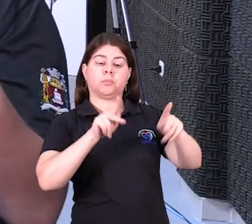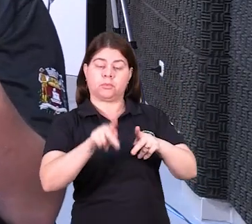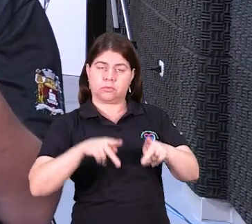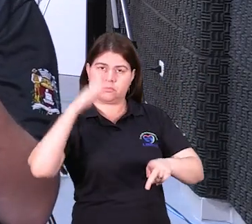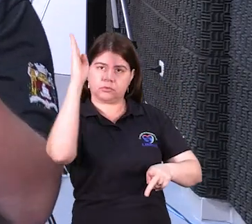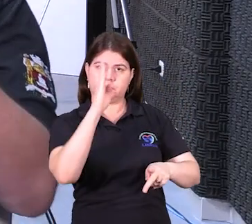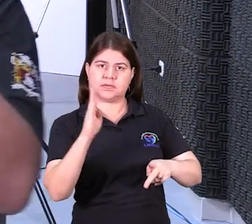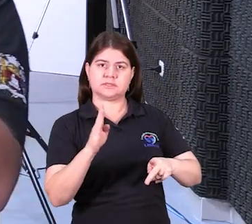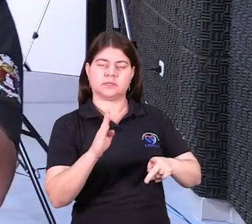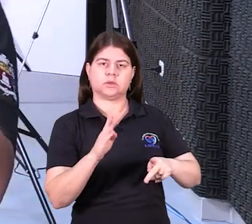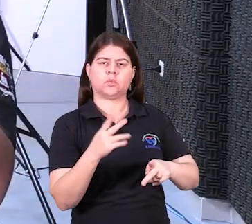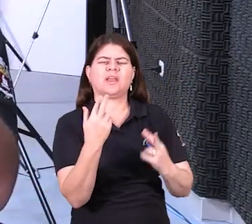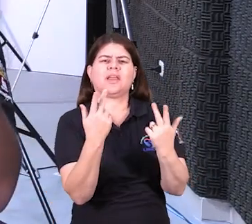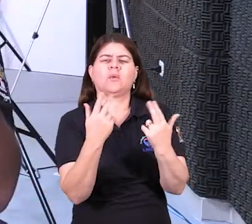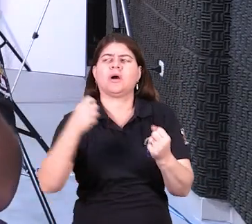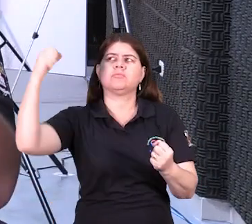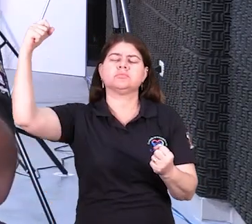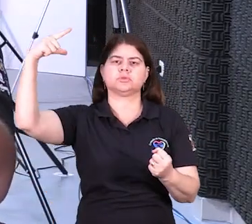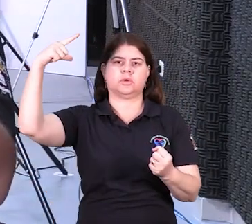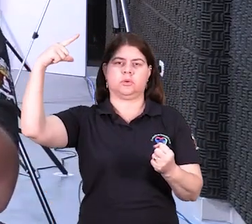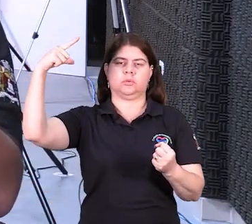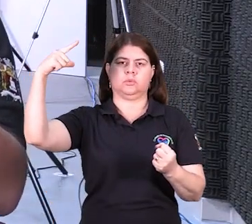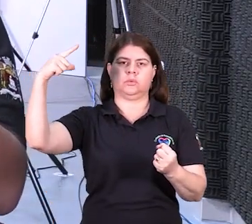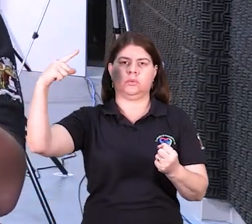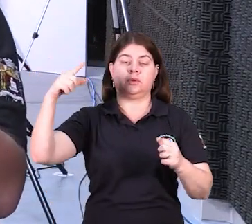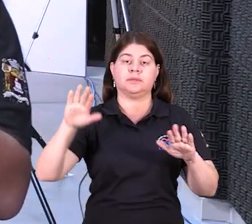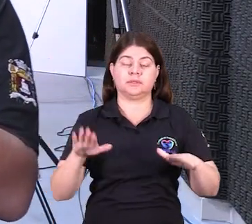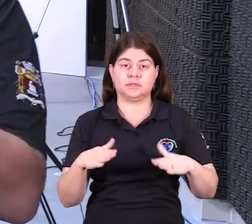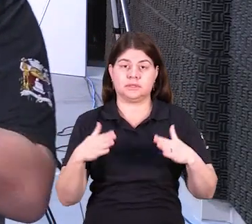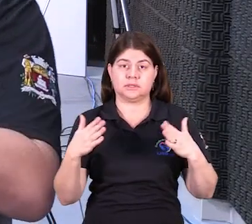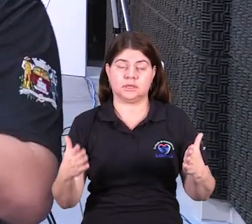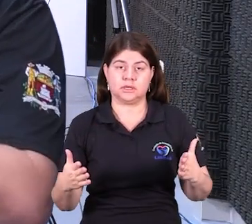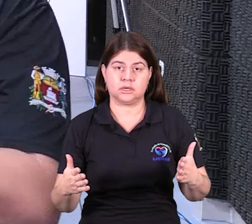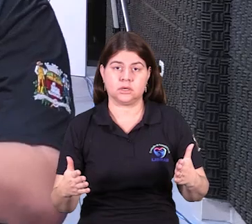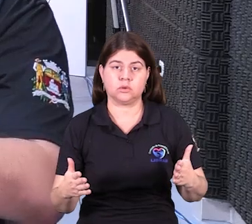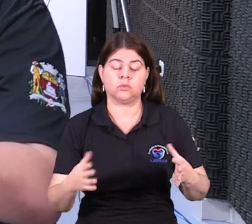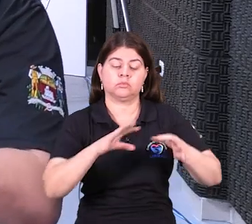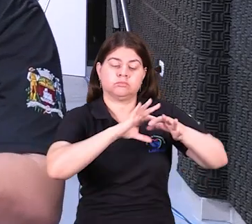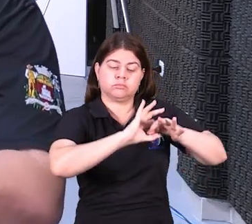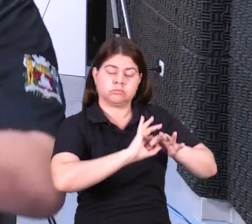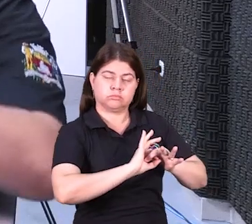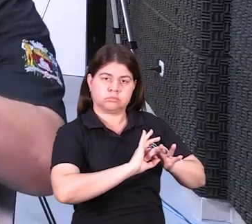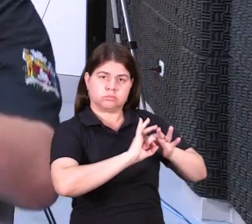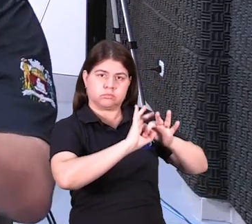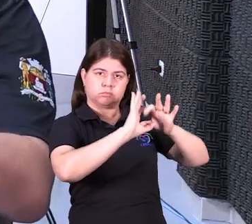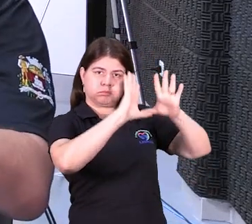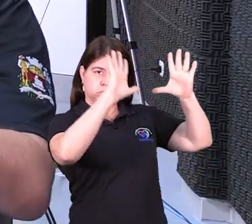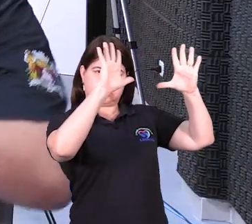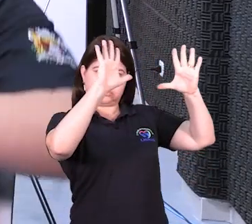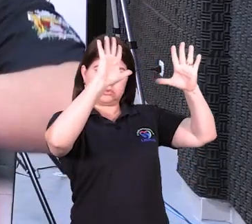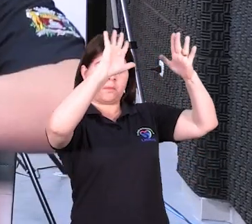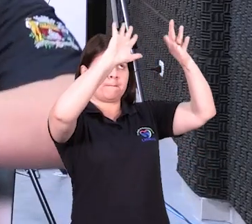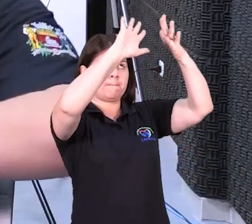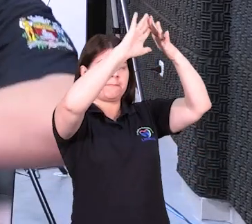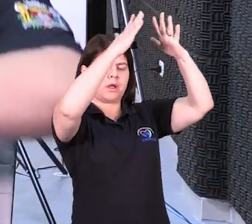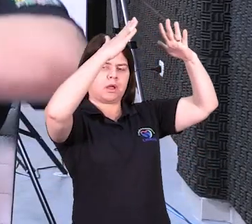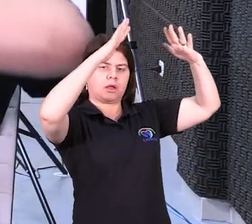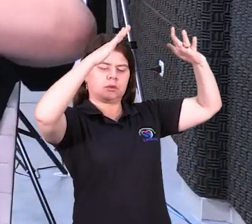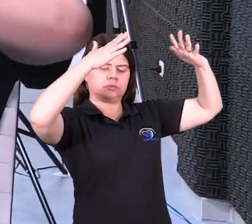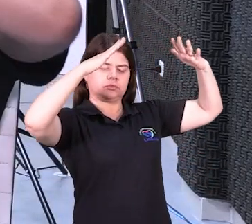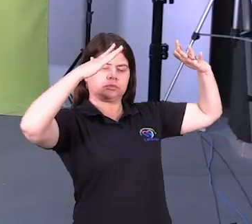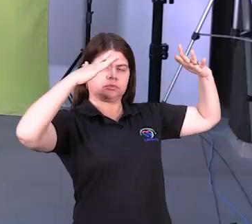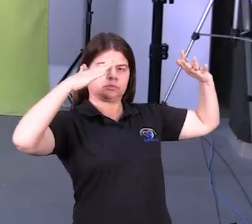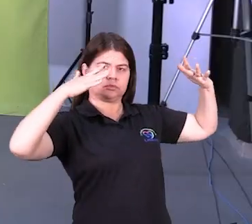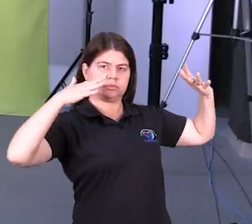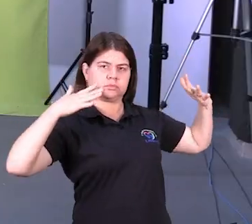povo brasileiro da mesma forma que o sol raia todas as manhãs no mundo. Então, o sinal de liberdade, a gente